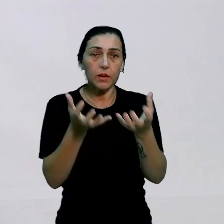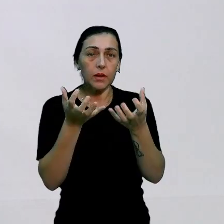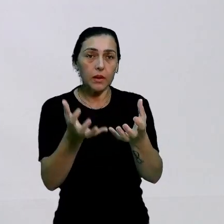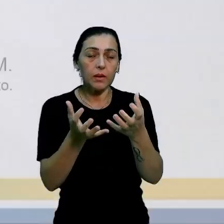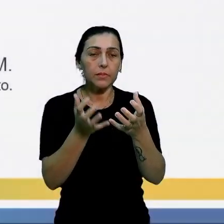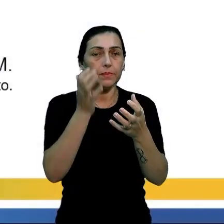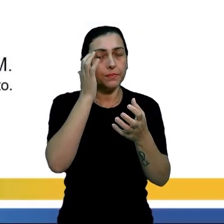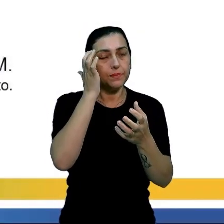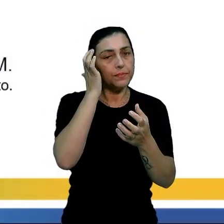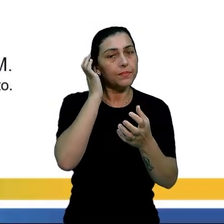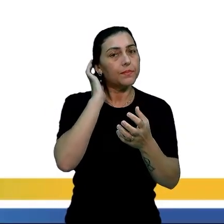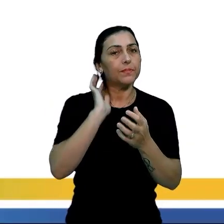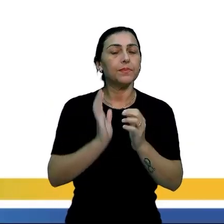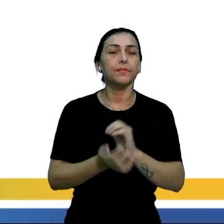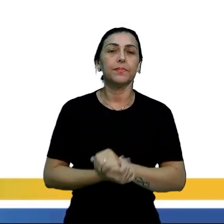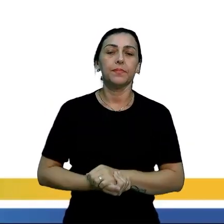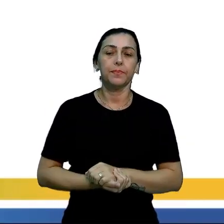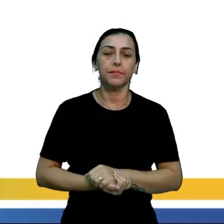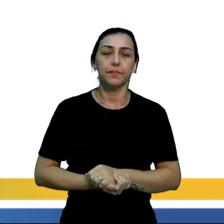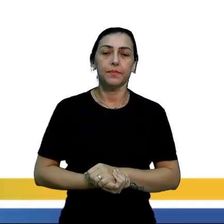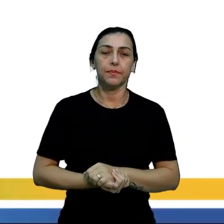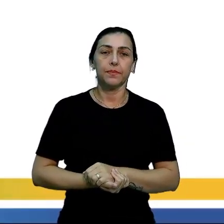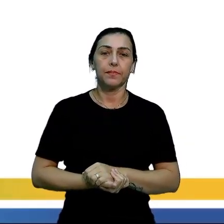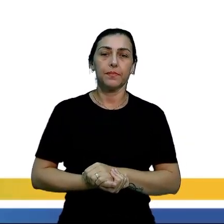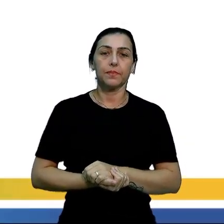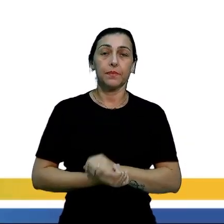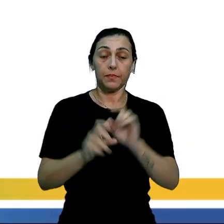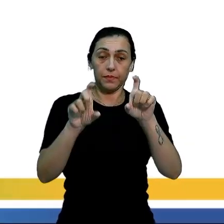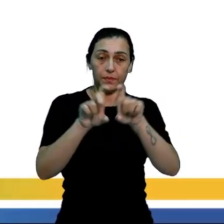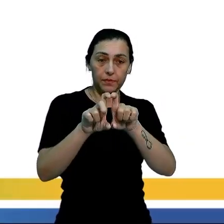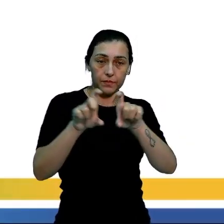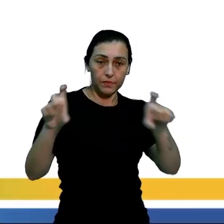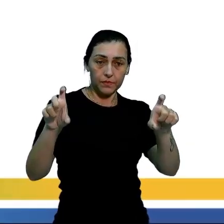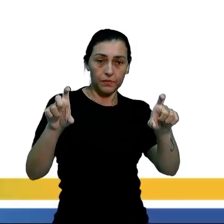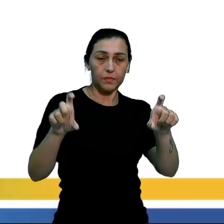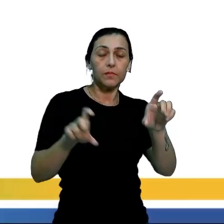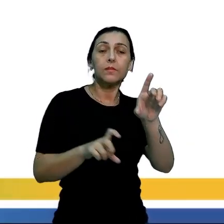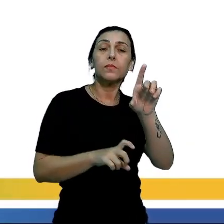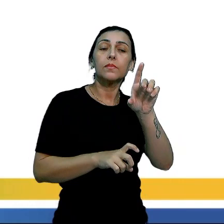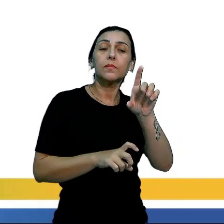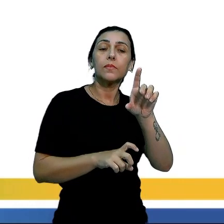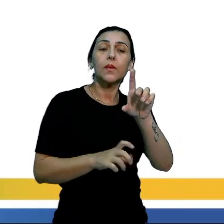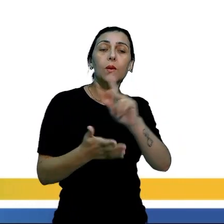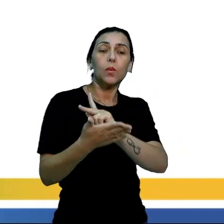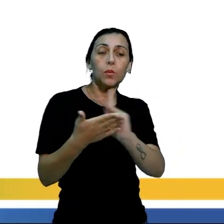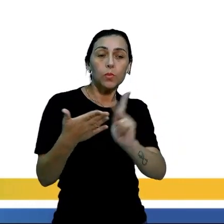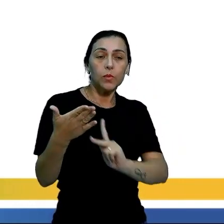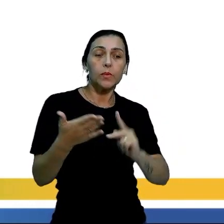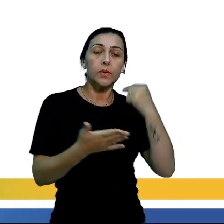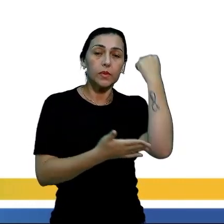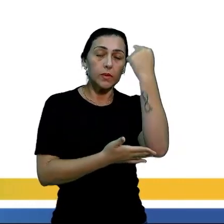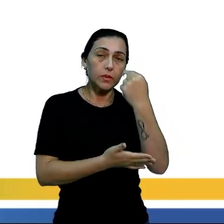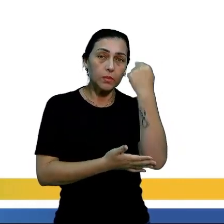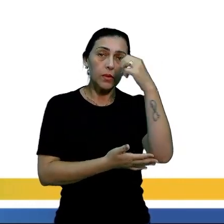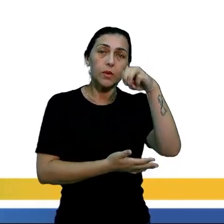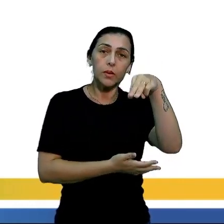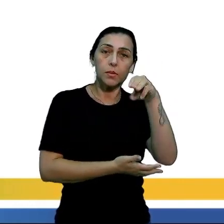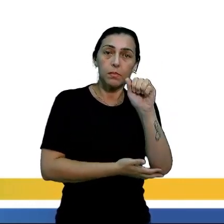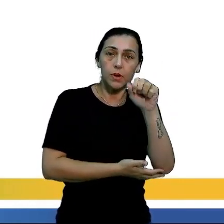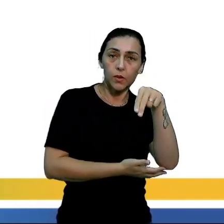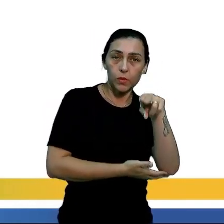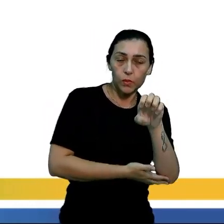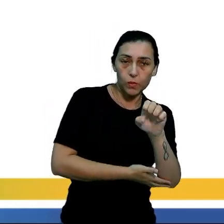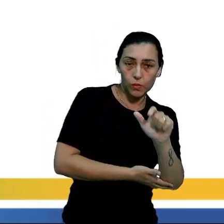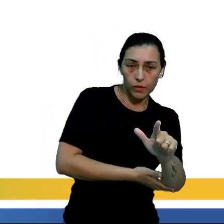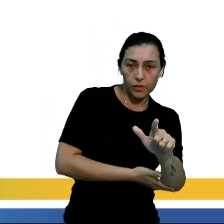vamos ver qual a abordagem aqui da questão. Nessa estrofe, o poeta e dramaturgo espanhol Manuel Machado